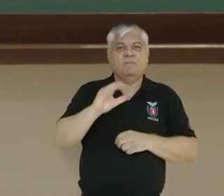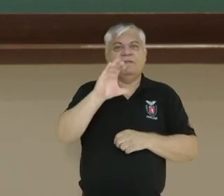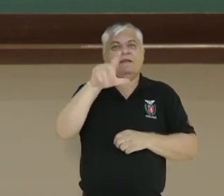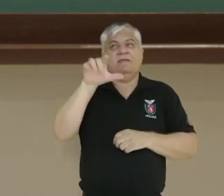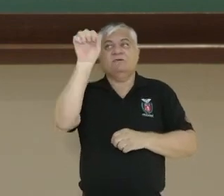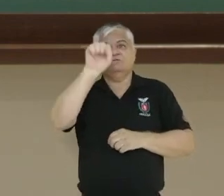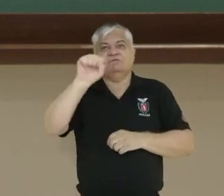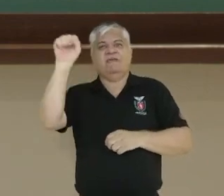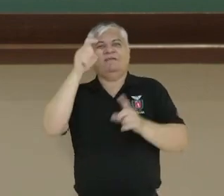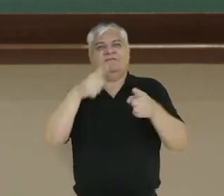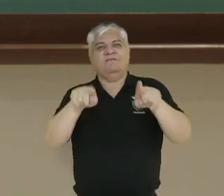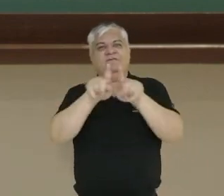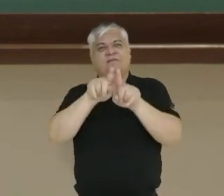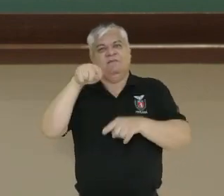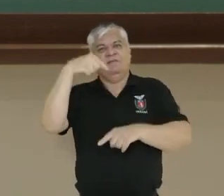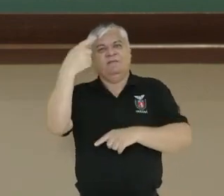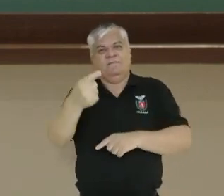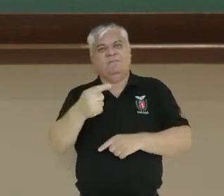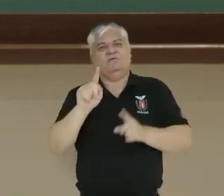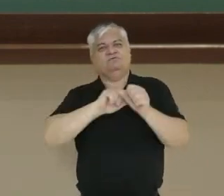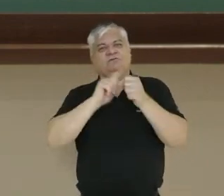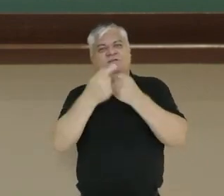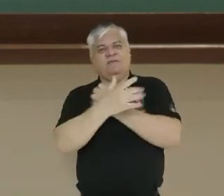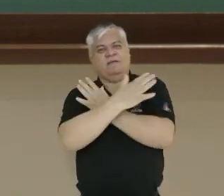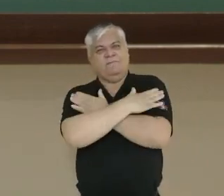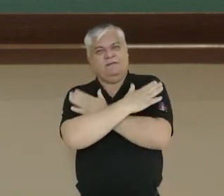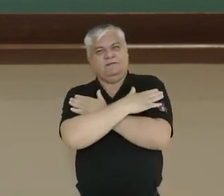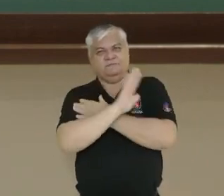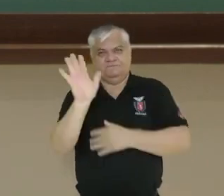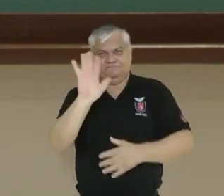Sudeste. Voltamos numa próxima aula com mais geografia. Um abraço a